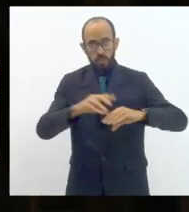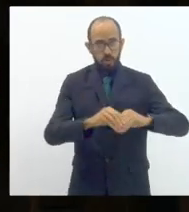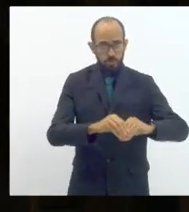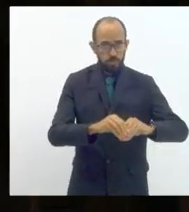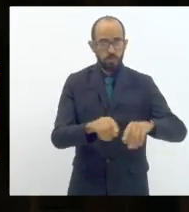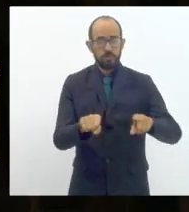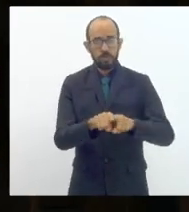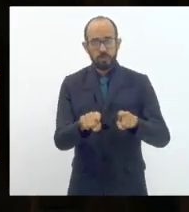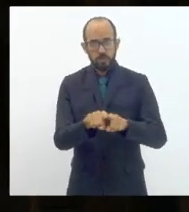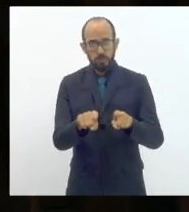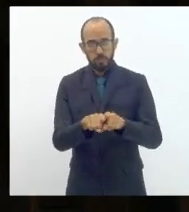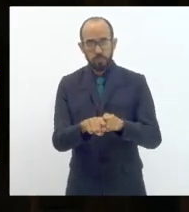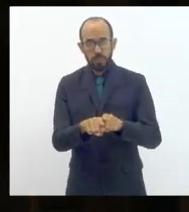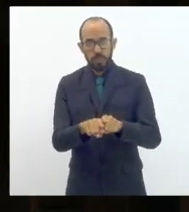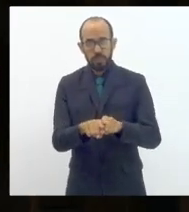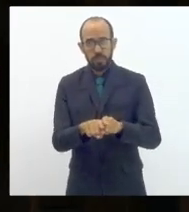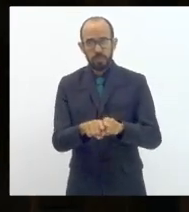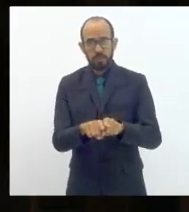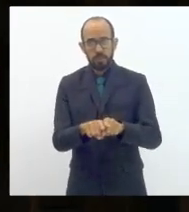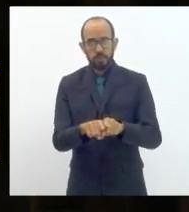que